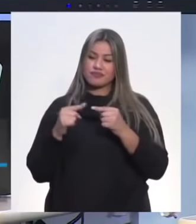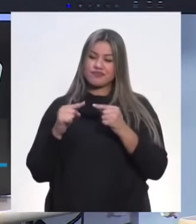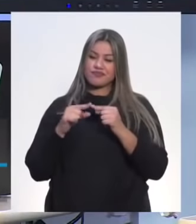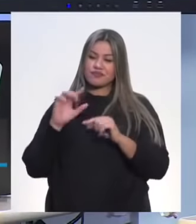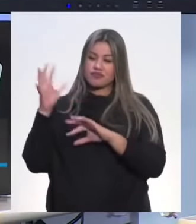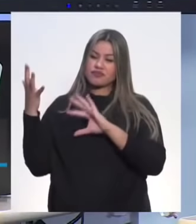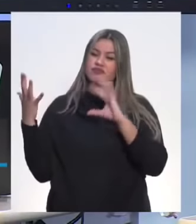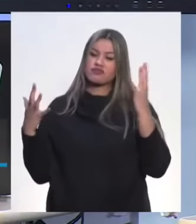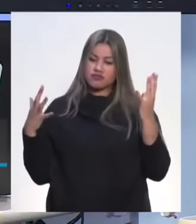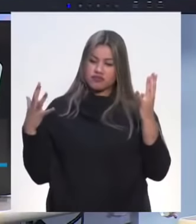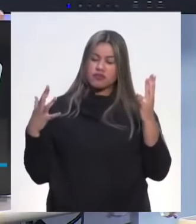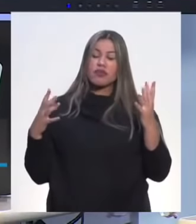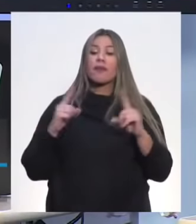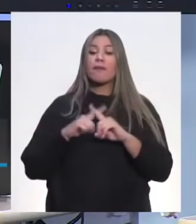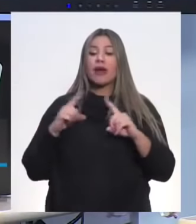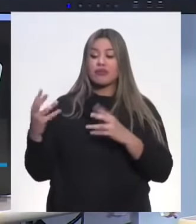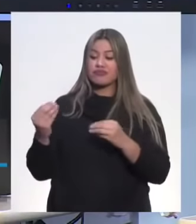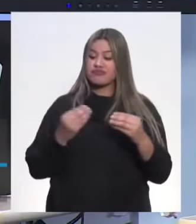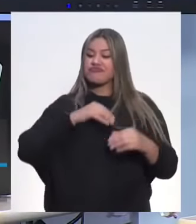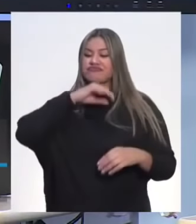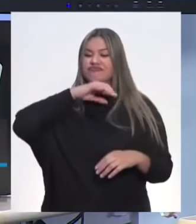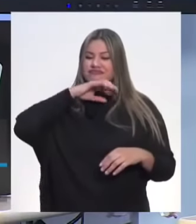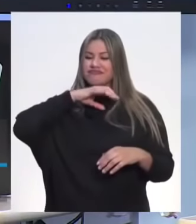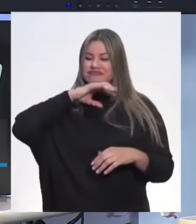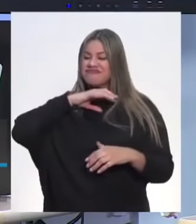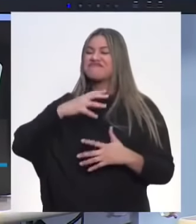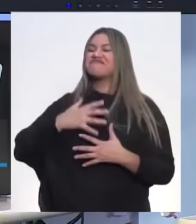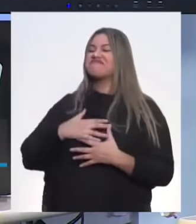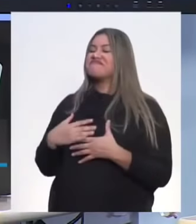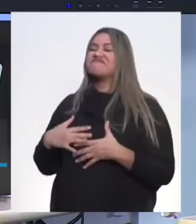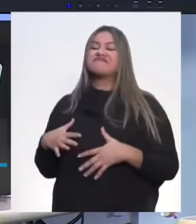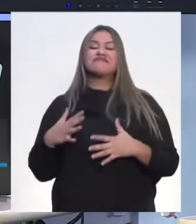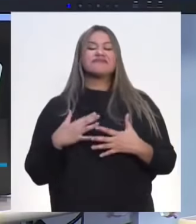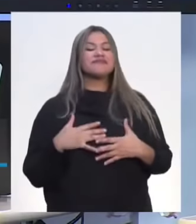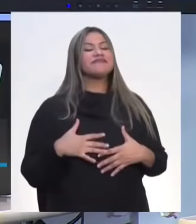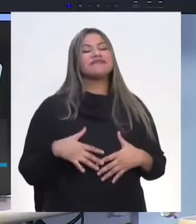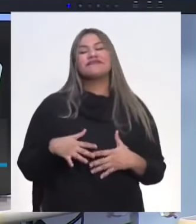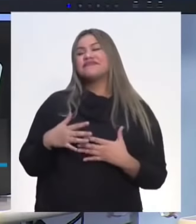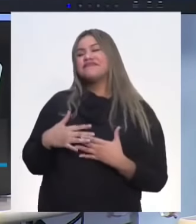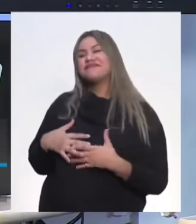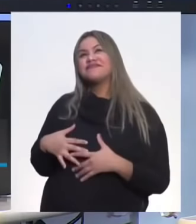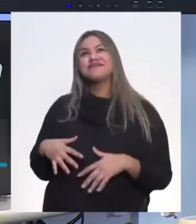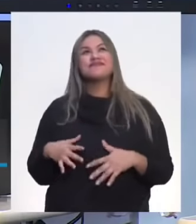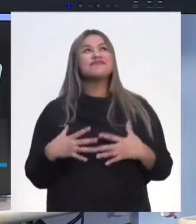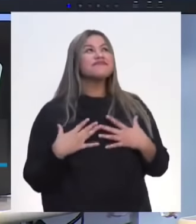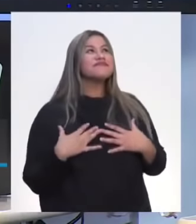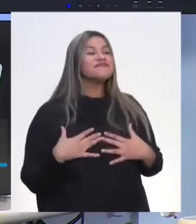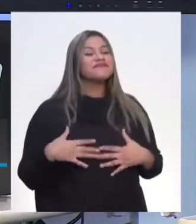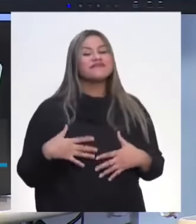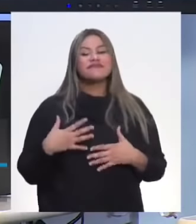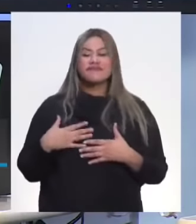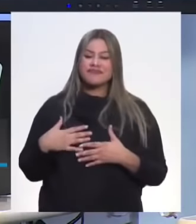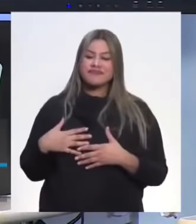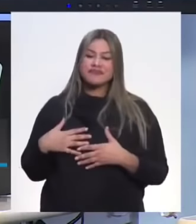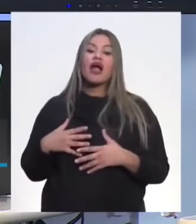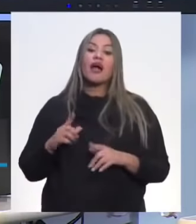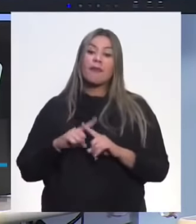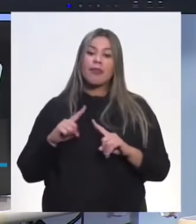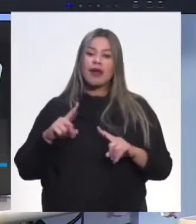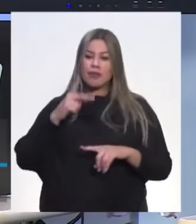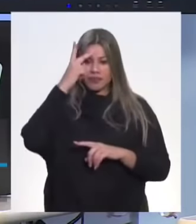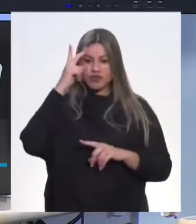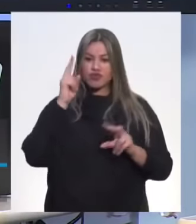aí estejam se sentindo bem à vontade, mas não é mais, e sempre tem alguém de olho, porque o tigre ou o leopardo, não